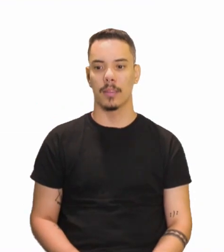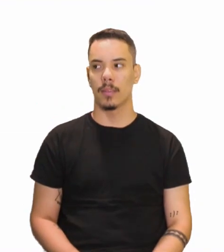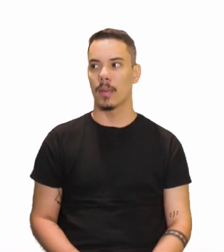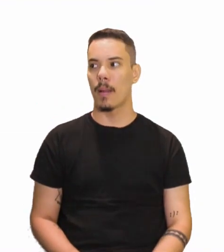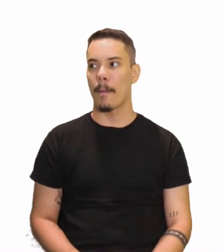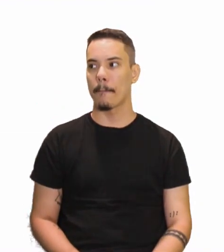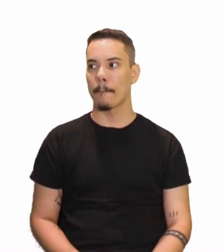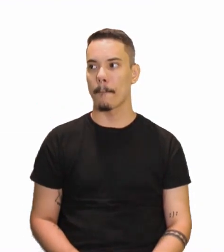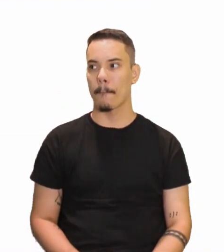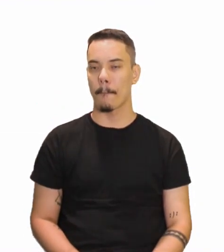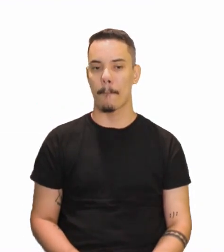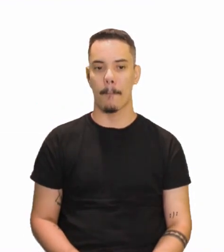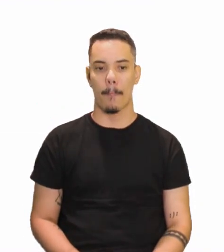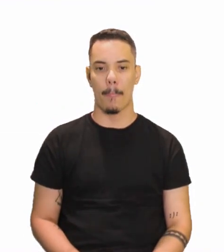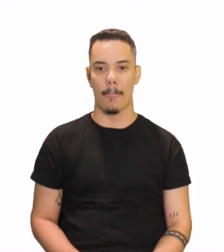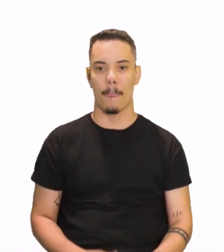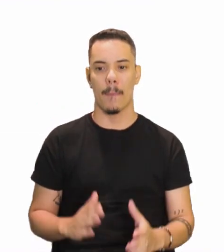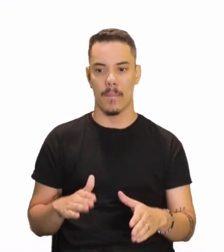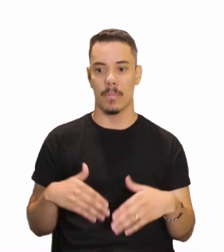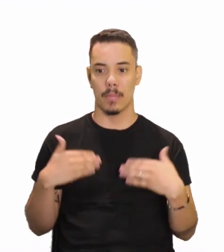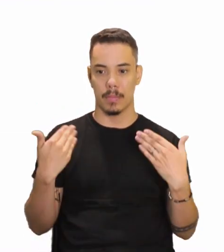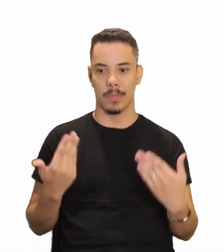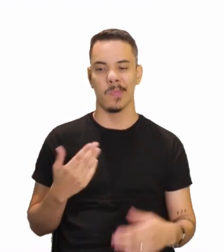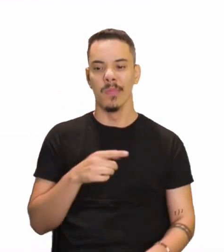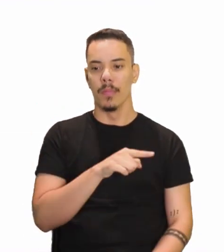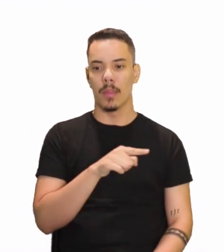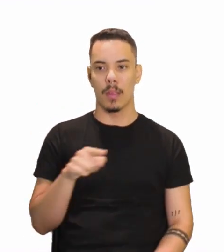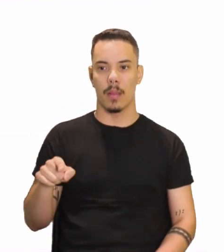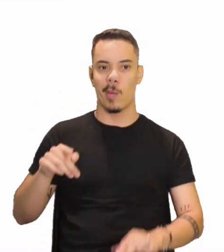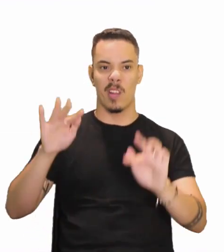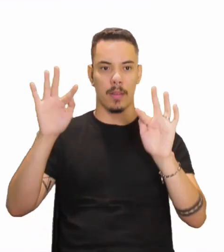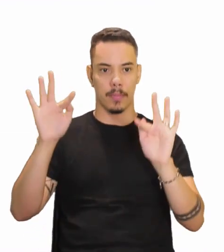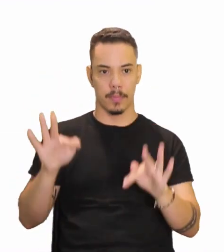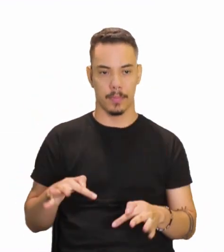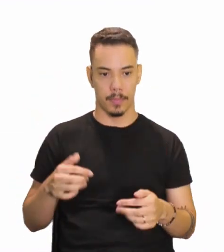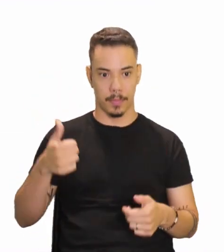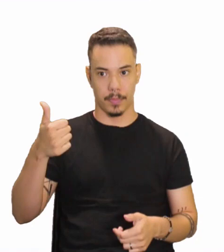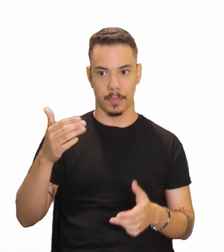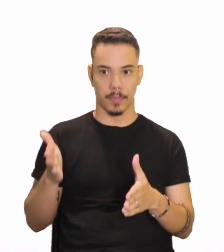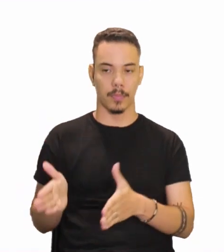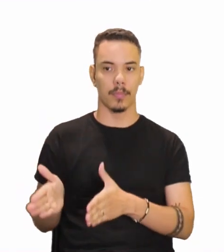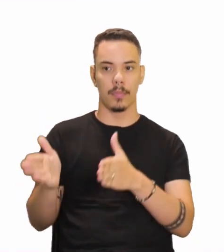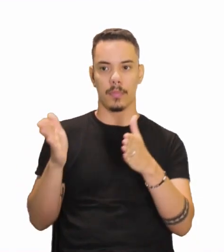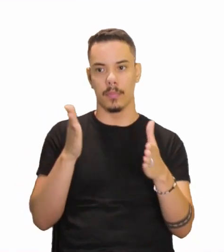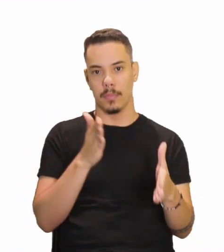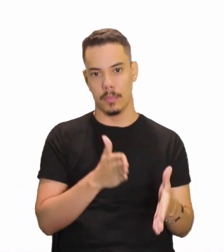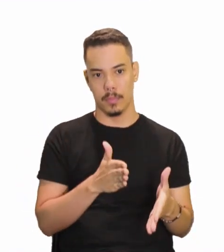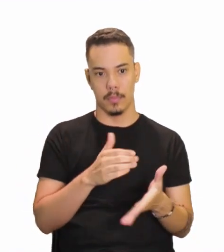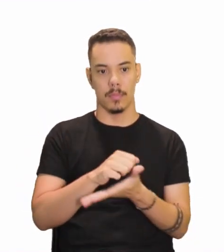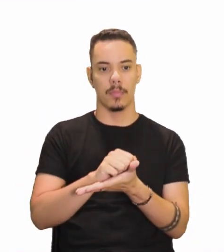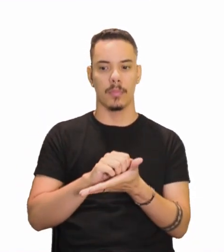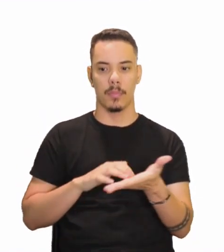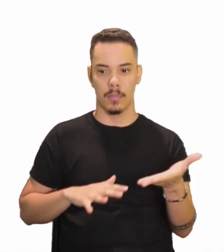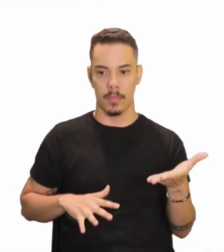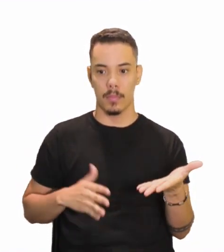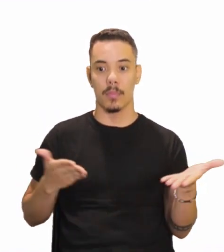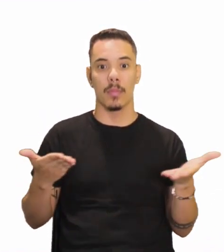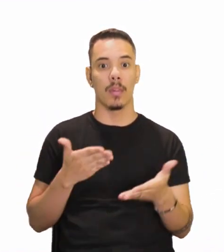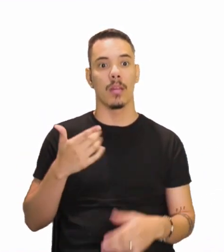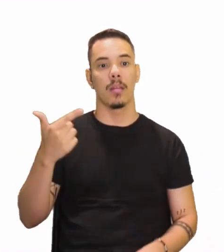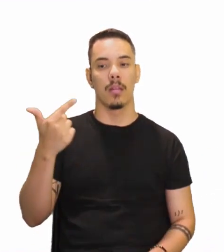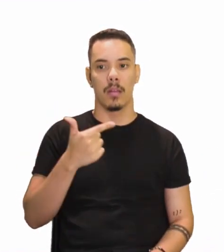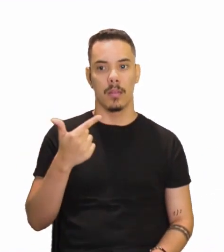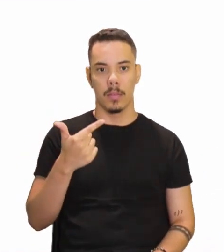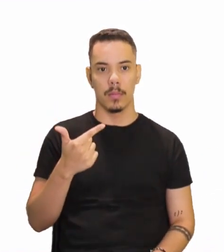então amadinho aqui finalizando a primeira parte do exercício do exercício vamos